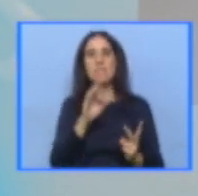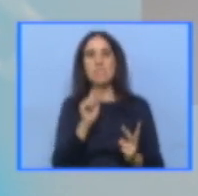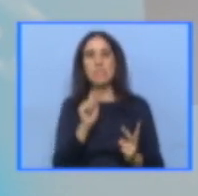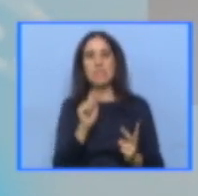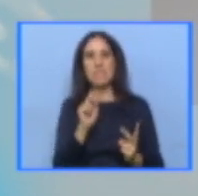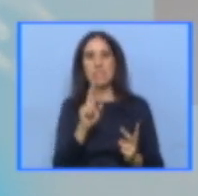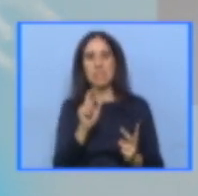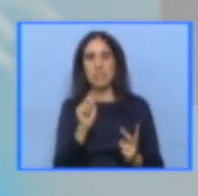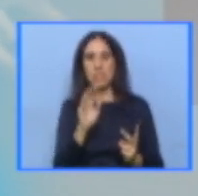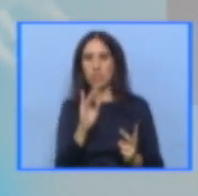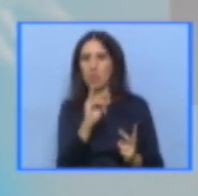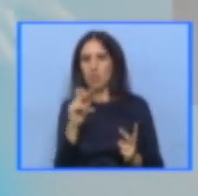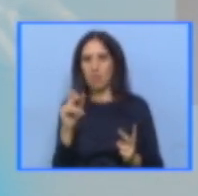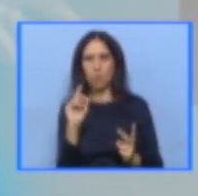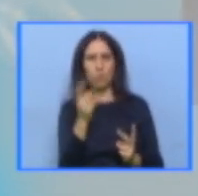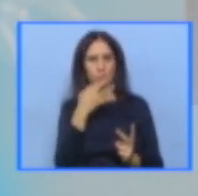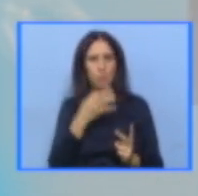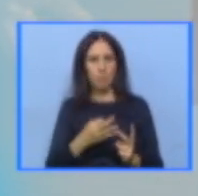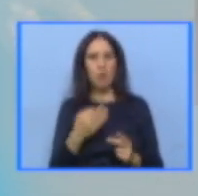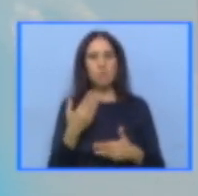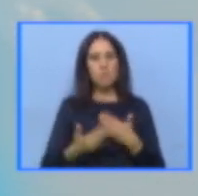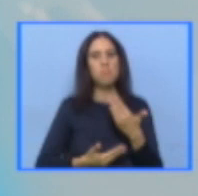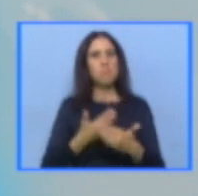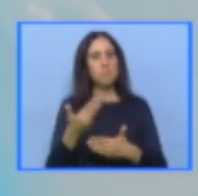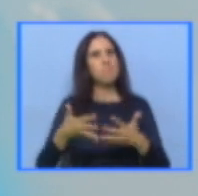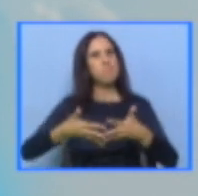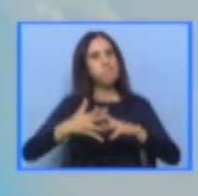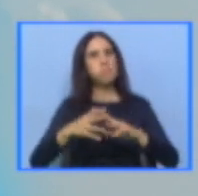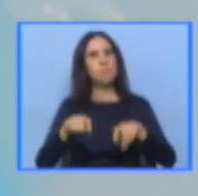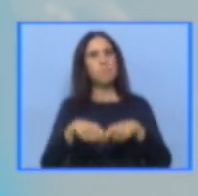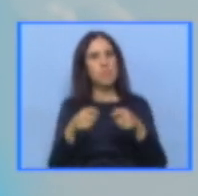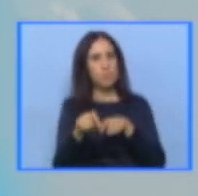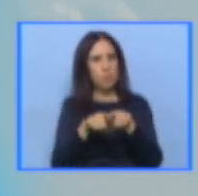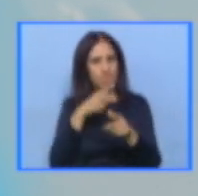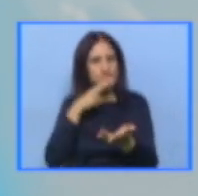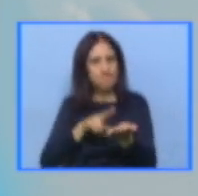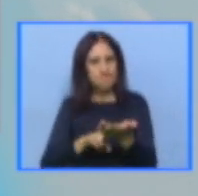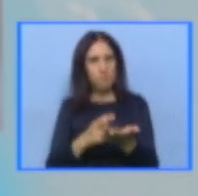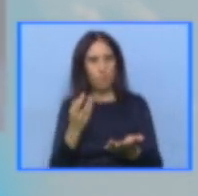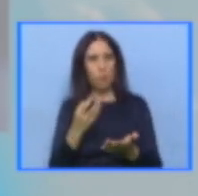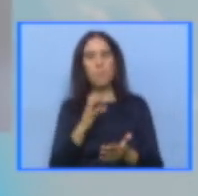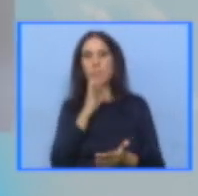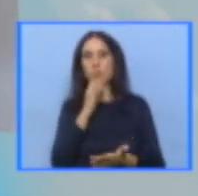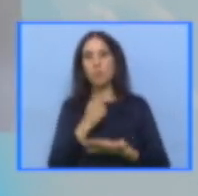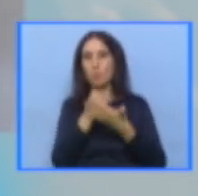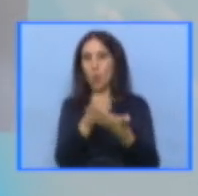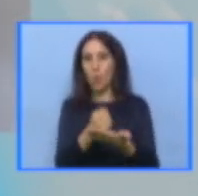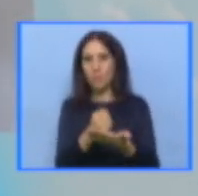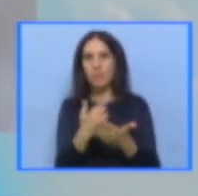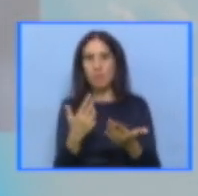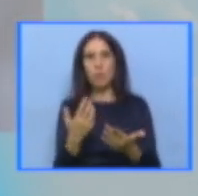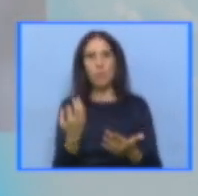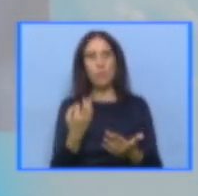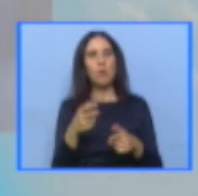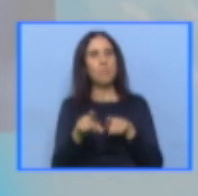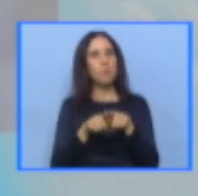certa altura foi-se afirmando como partido político mesmo, apoiado pelos bispos. Então eles adotaram